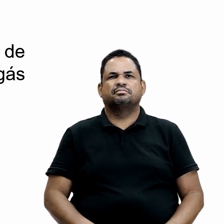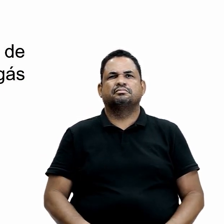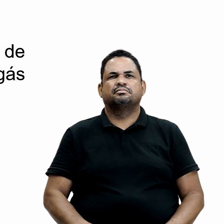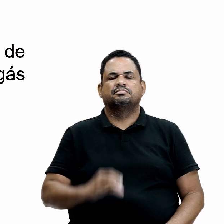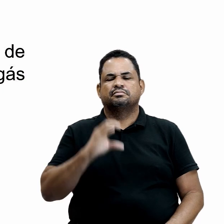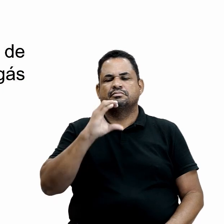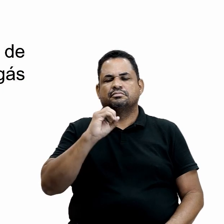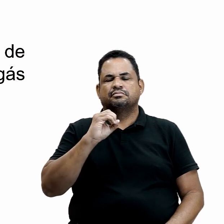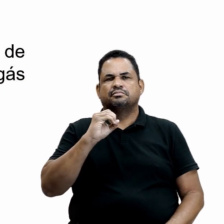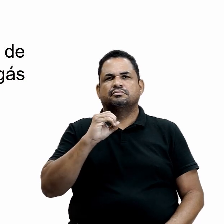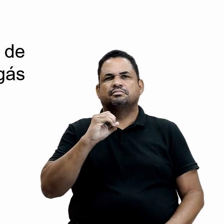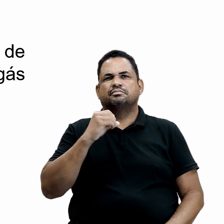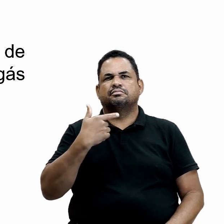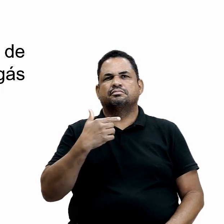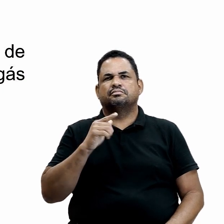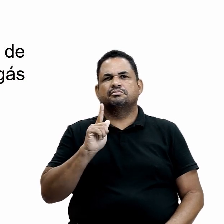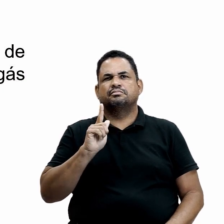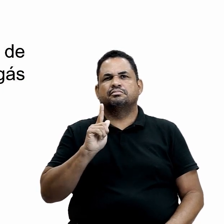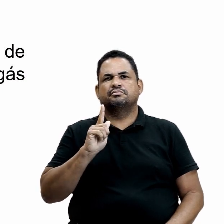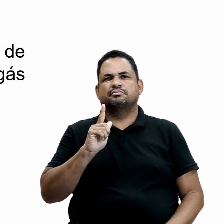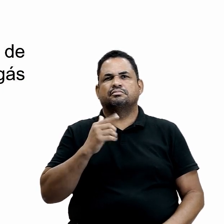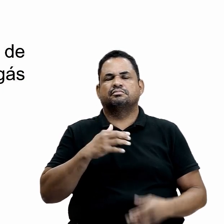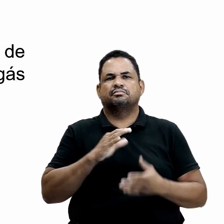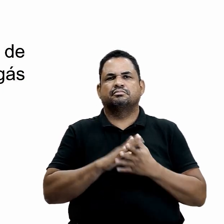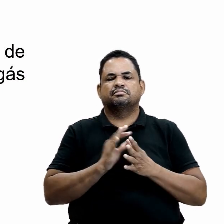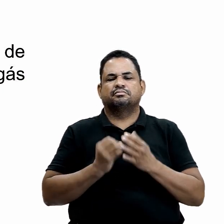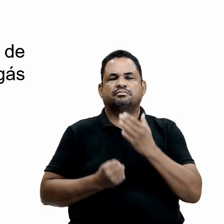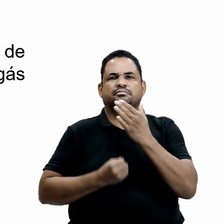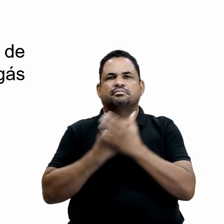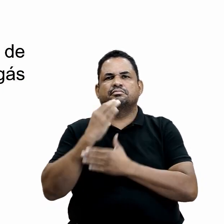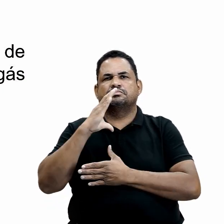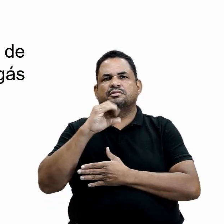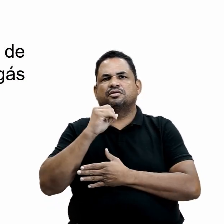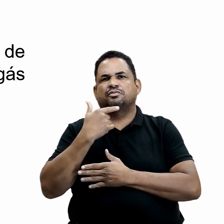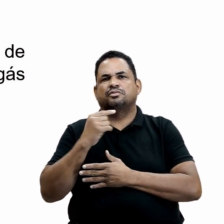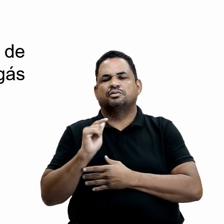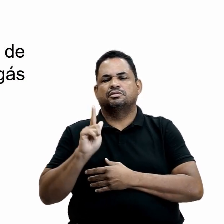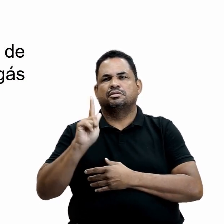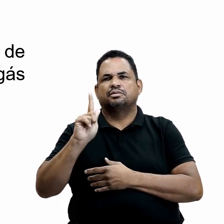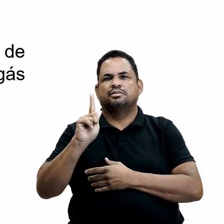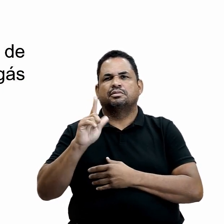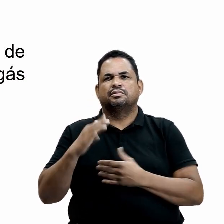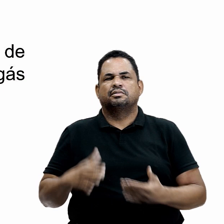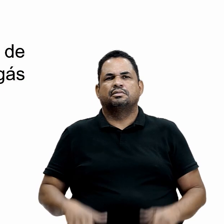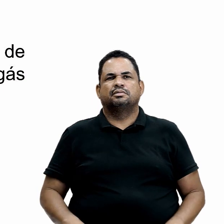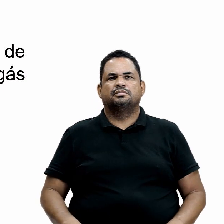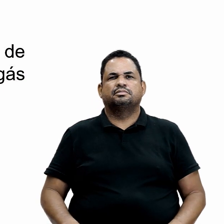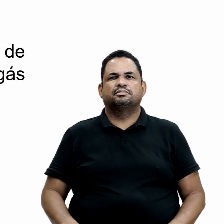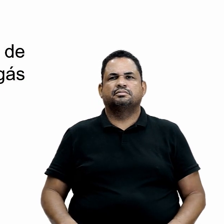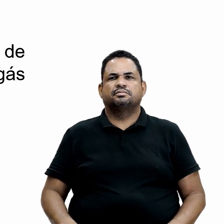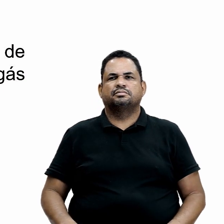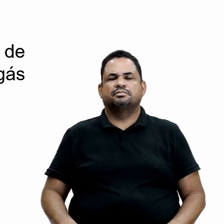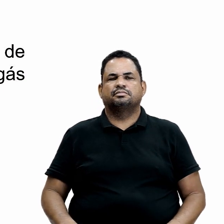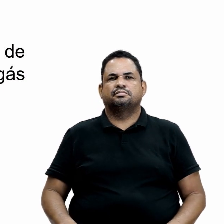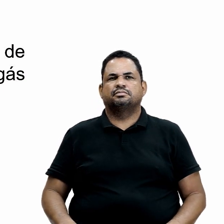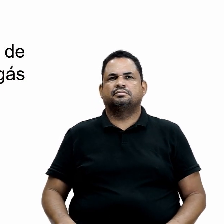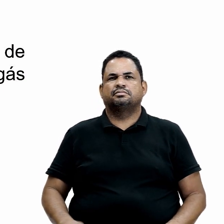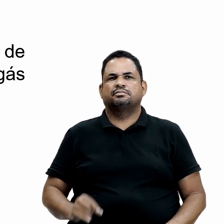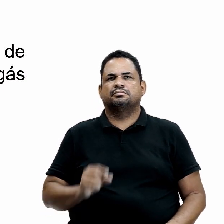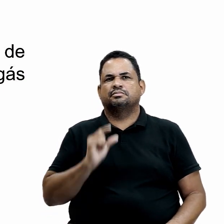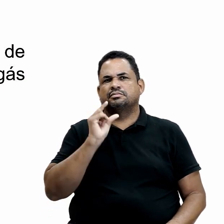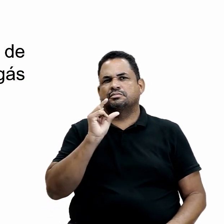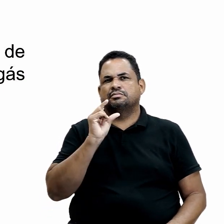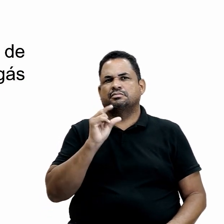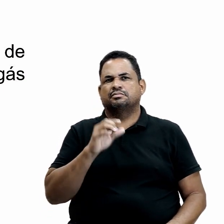oxigênio gasoso, formando CO2 gasoso. Em palavras, uma molécula